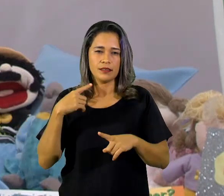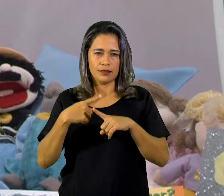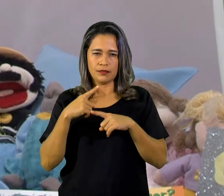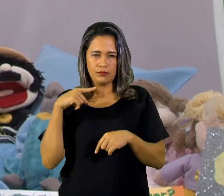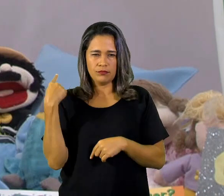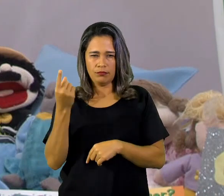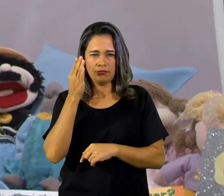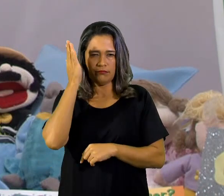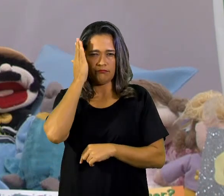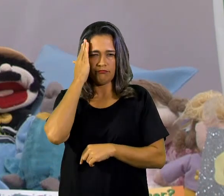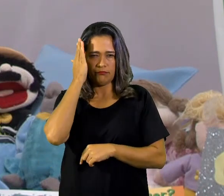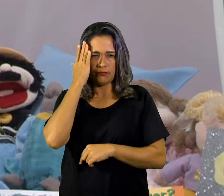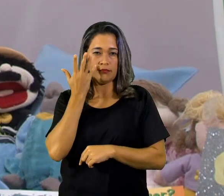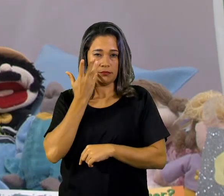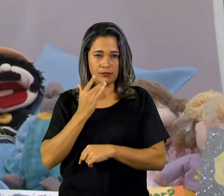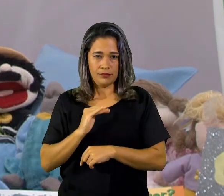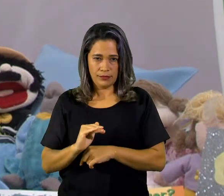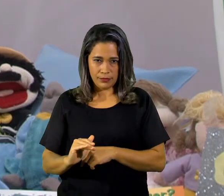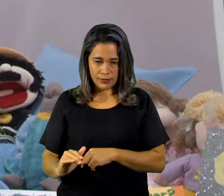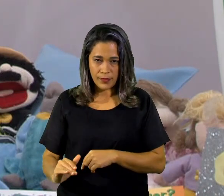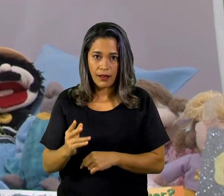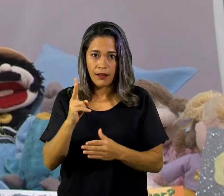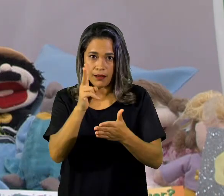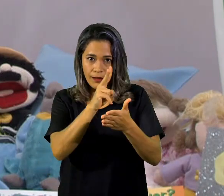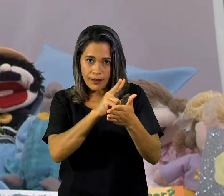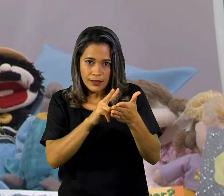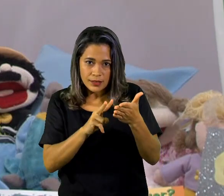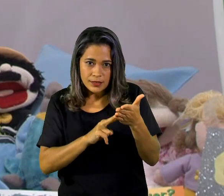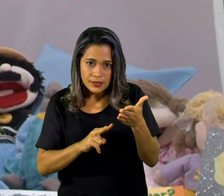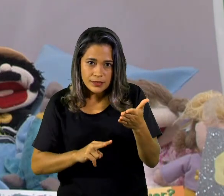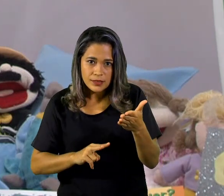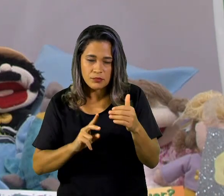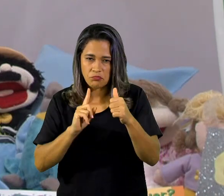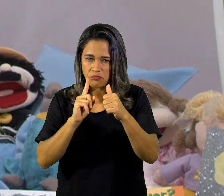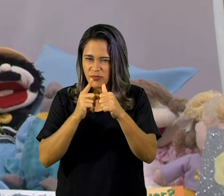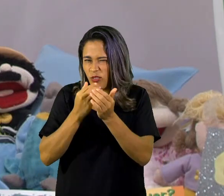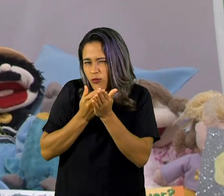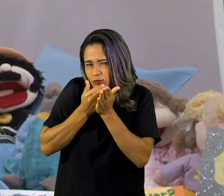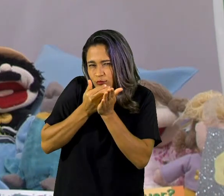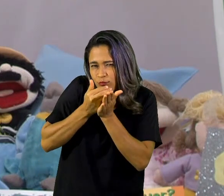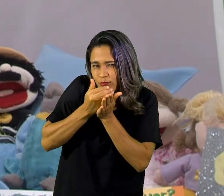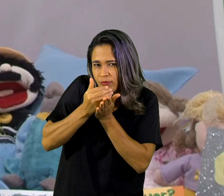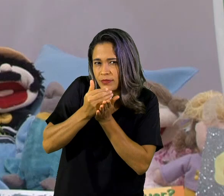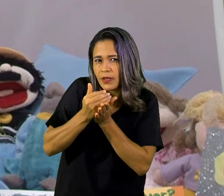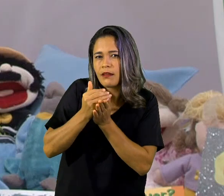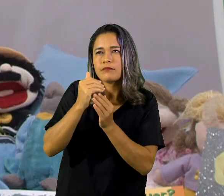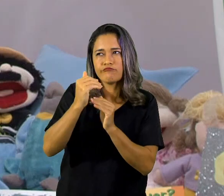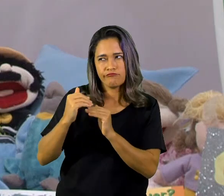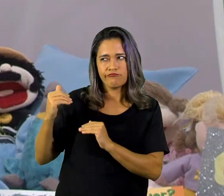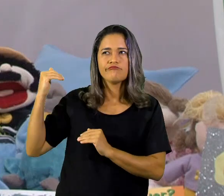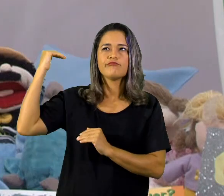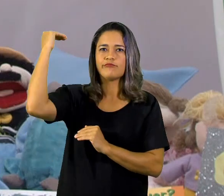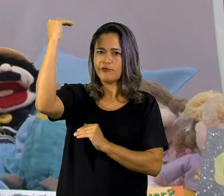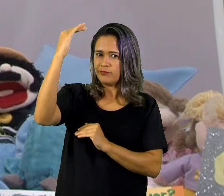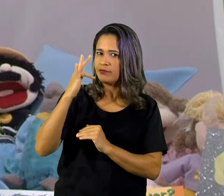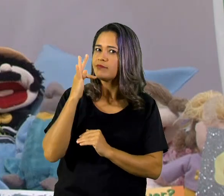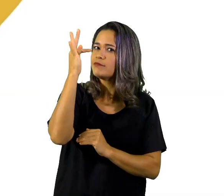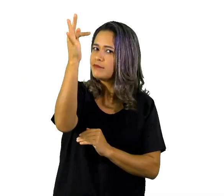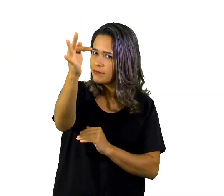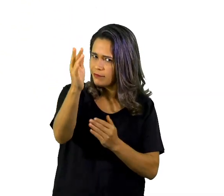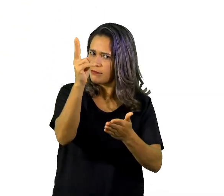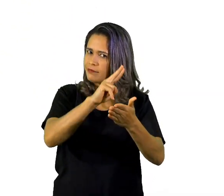sabemos que crianças que leem na primeira infância serão adultos leitores no